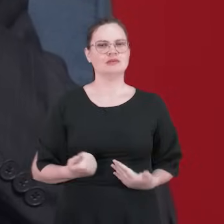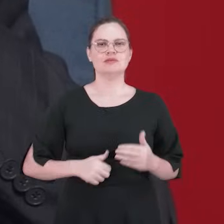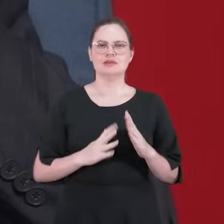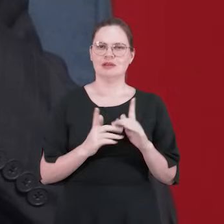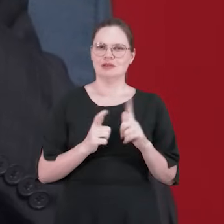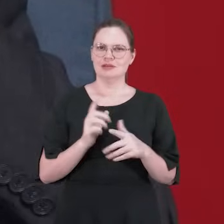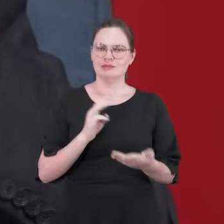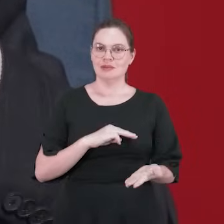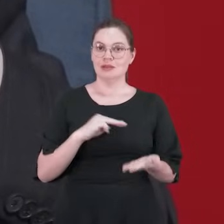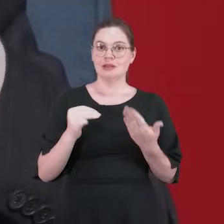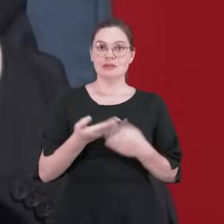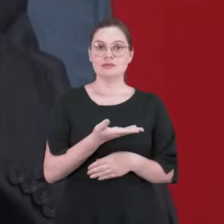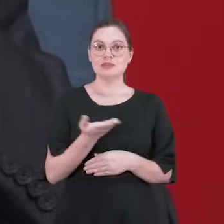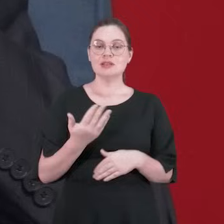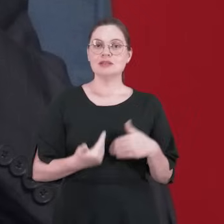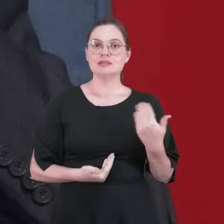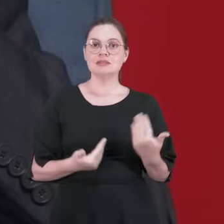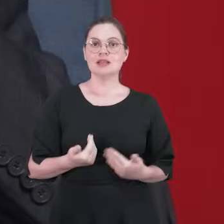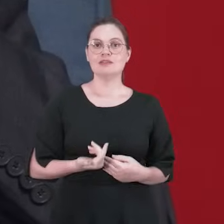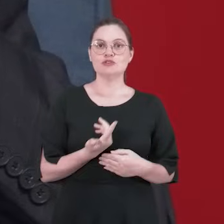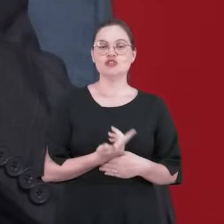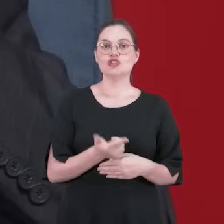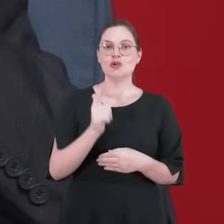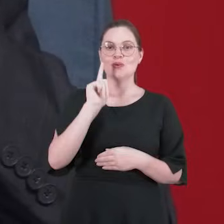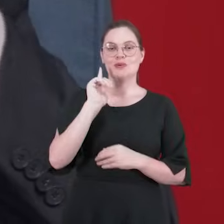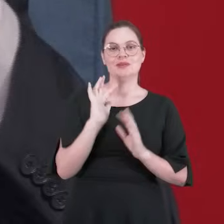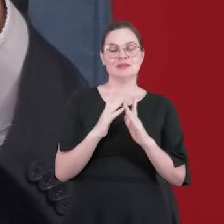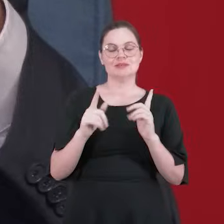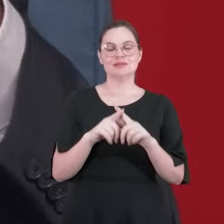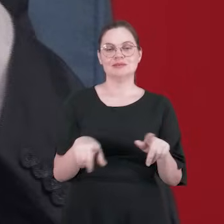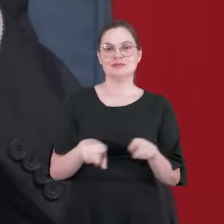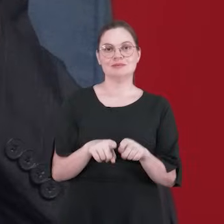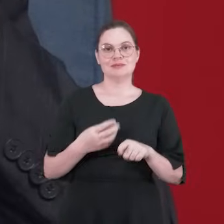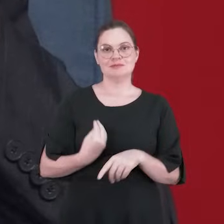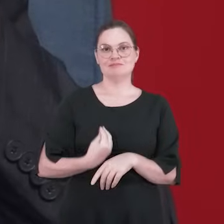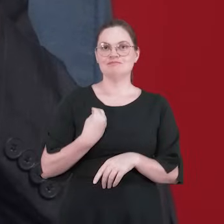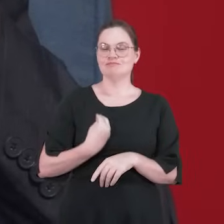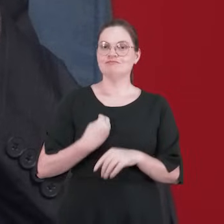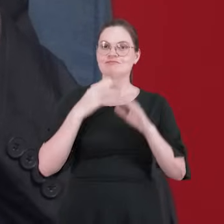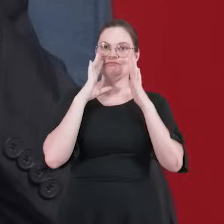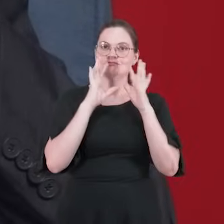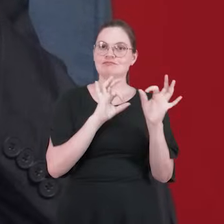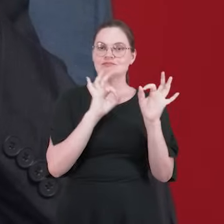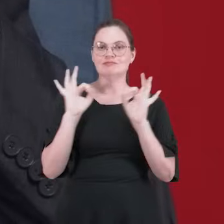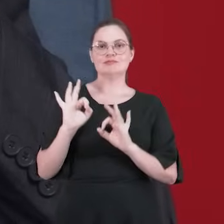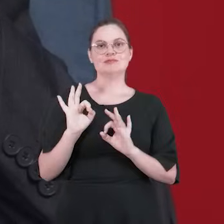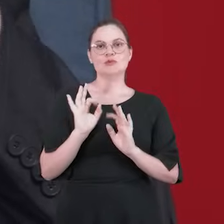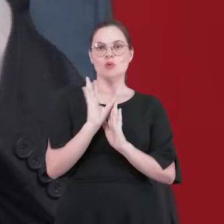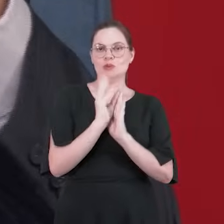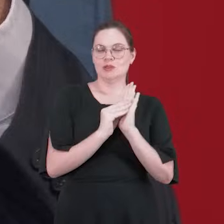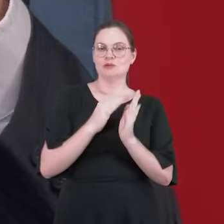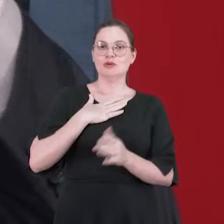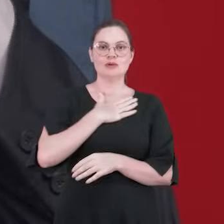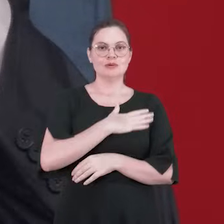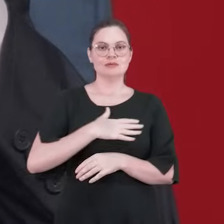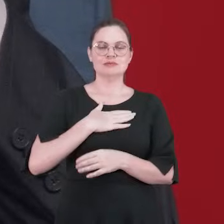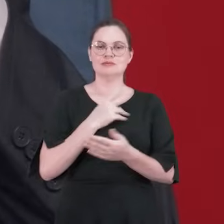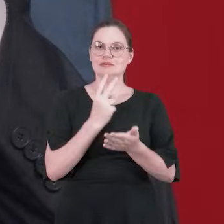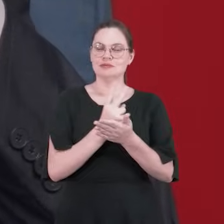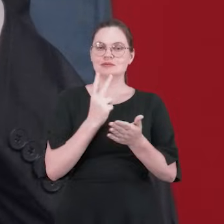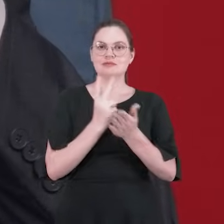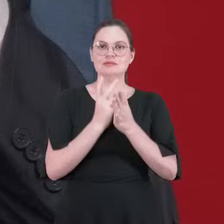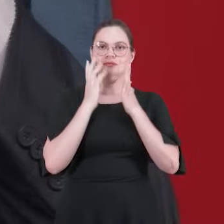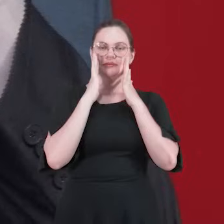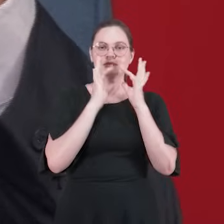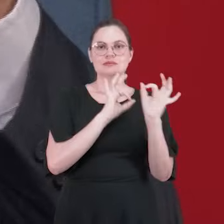Cristã Maranata, irmãos nossos de outras igrejas que participam dos nossos conteúdos, estão sempre